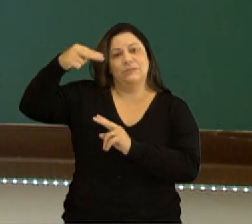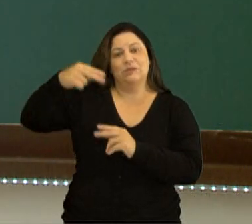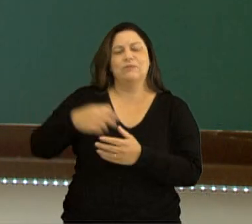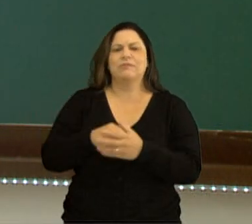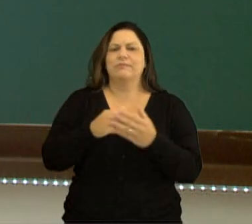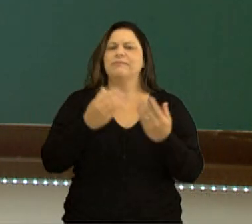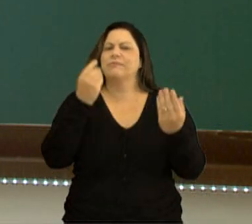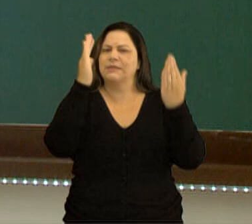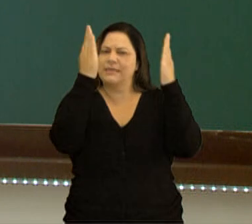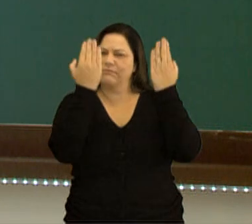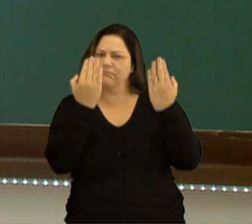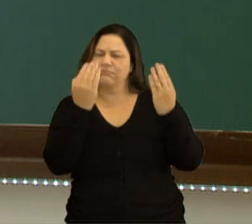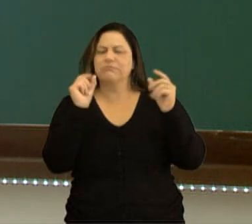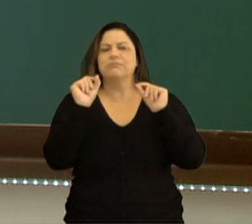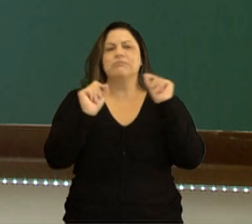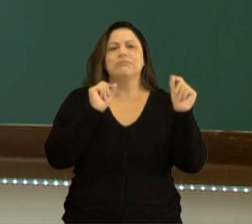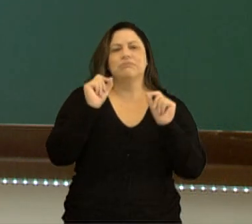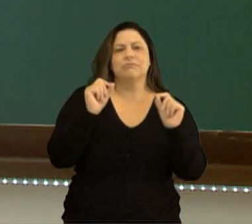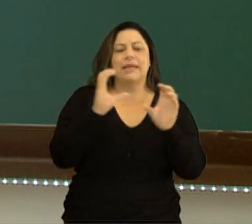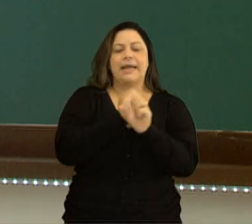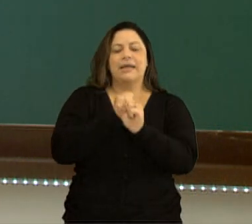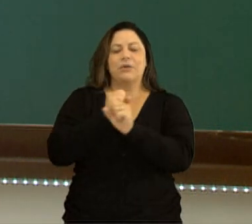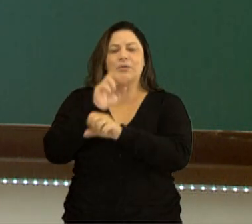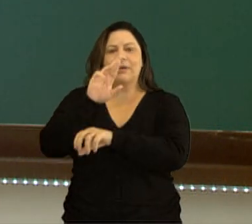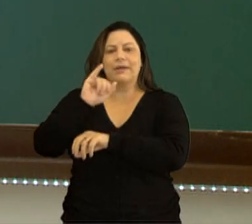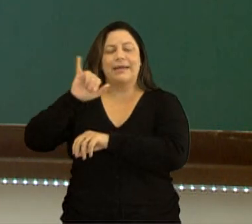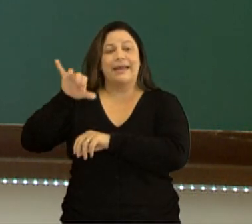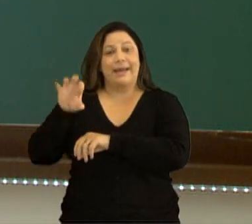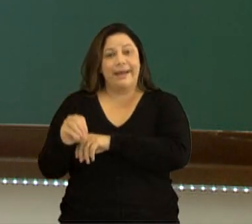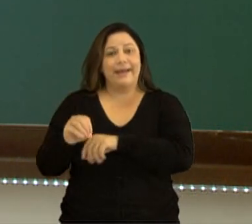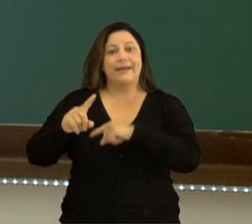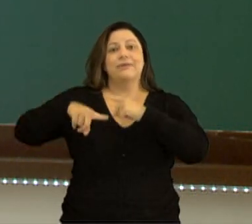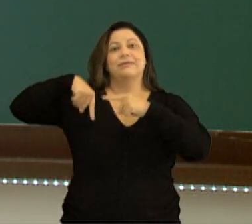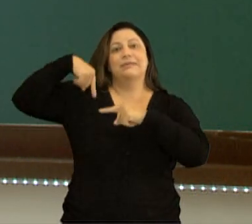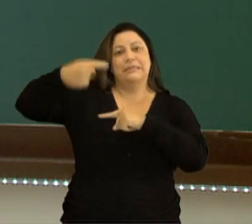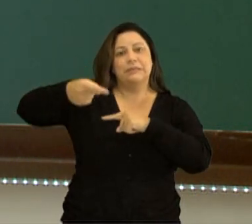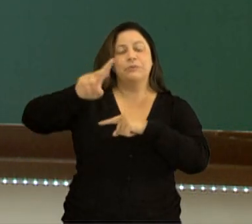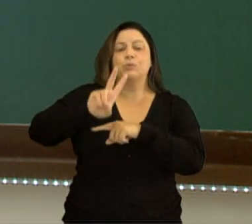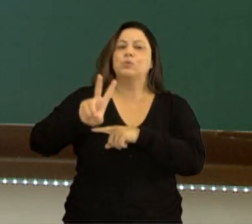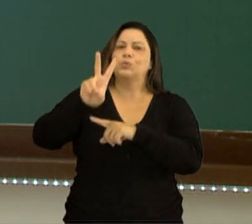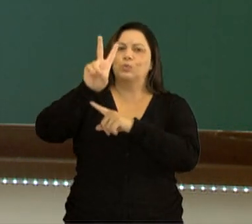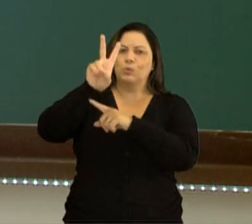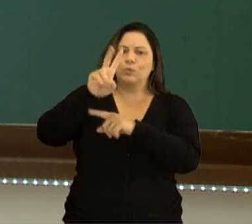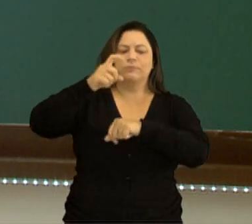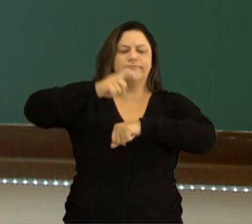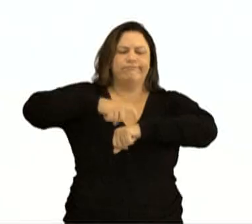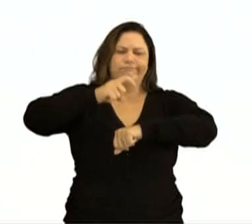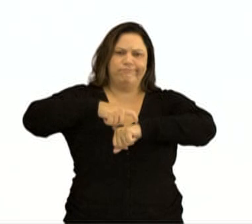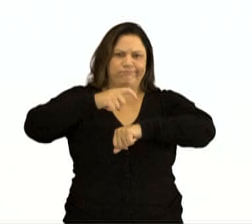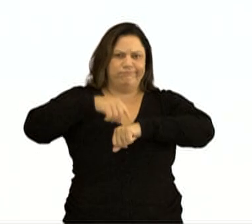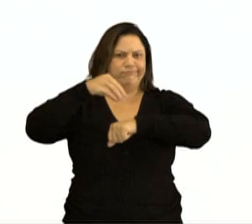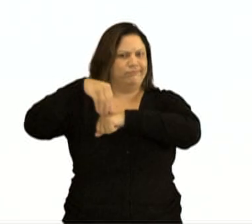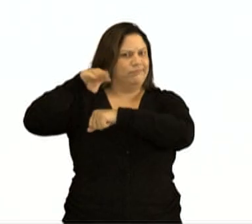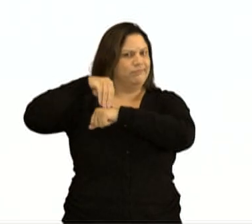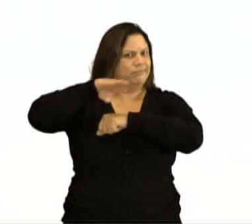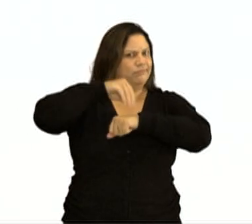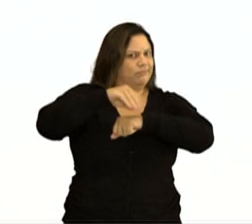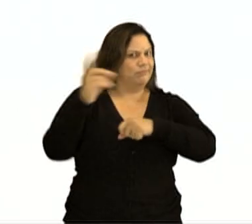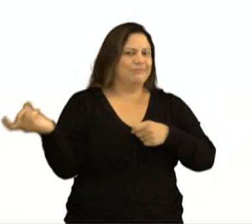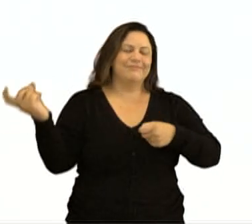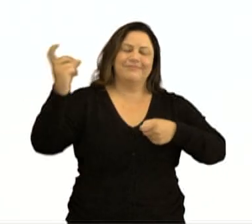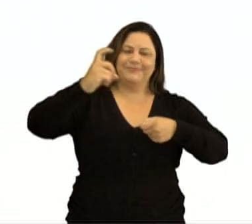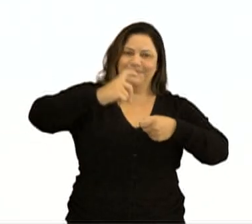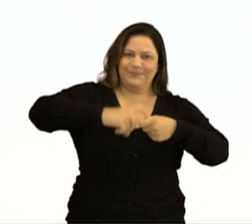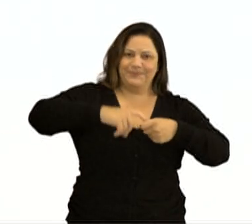conseguir calcular o raio e depois calcular o volume. Vou dar um tempinho para vocês com essas dicas e já